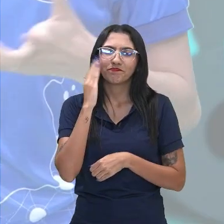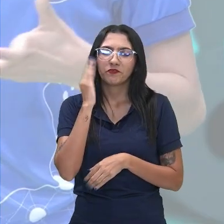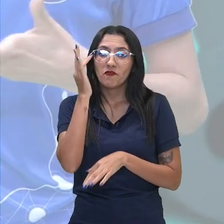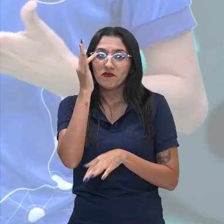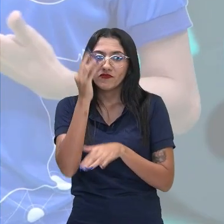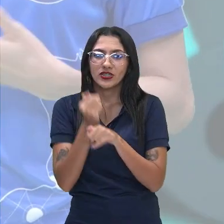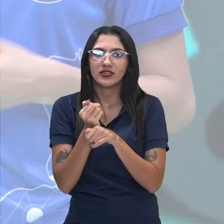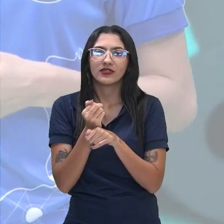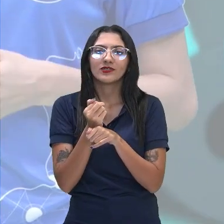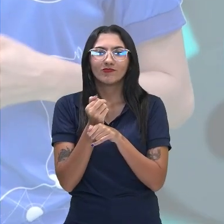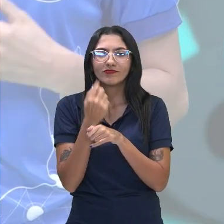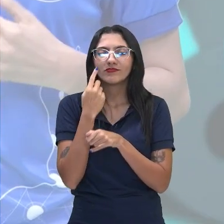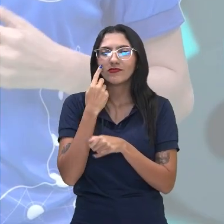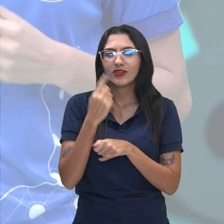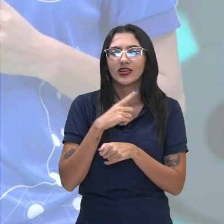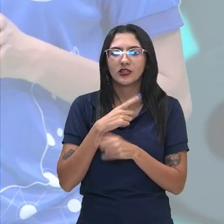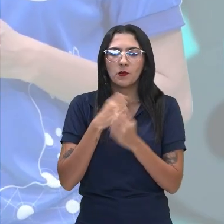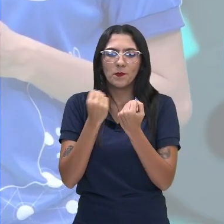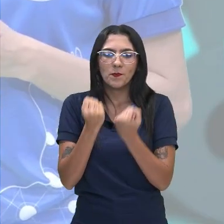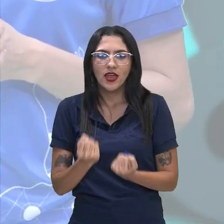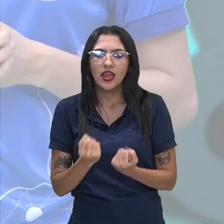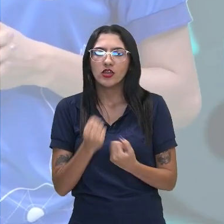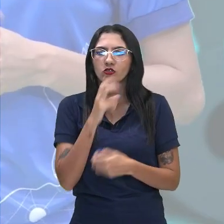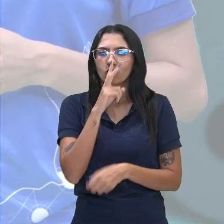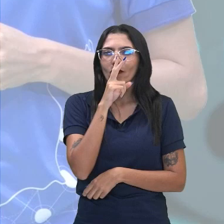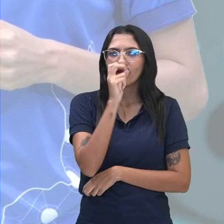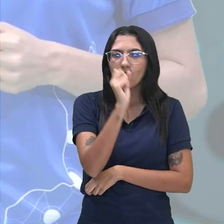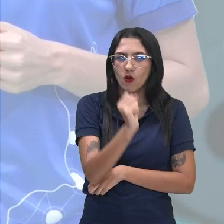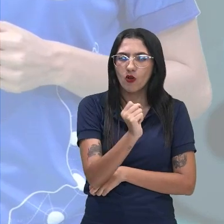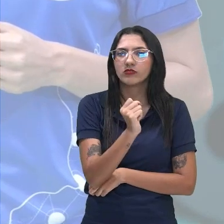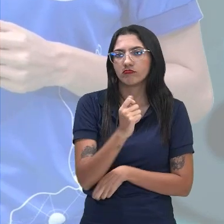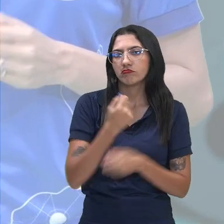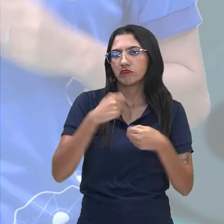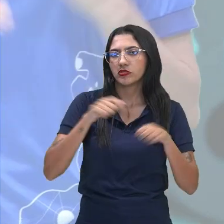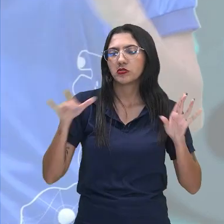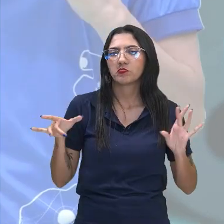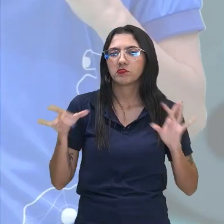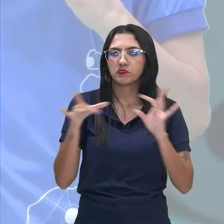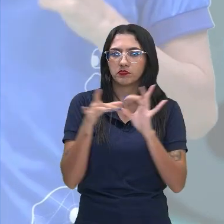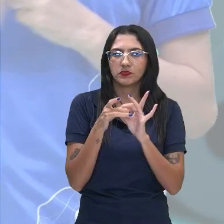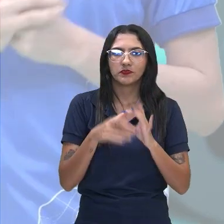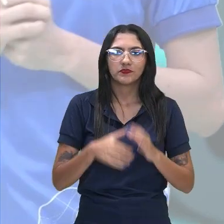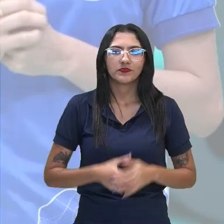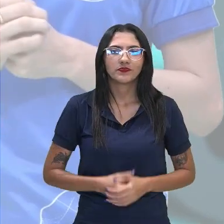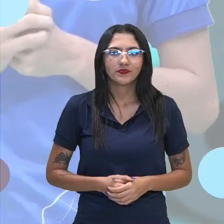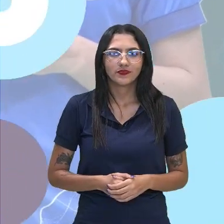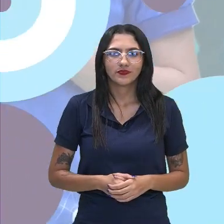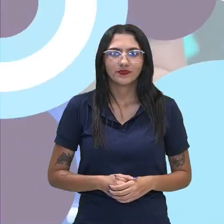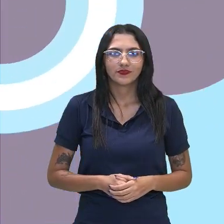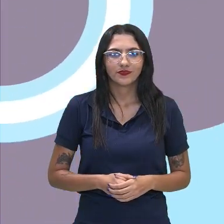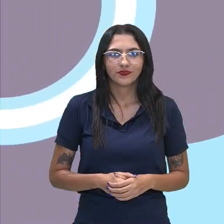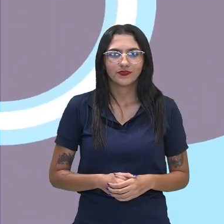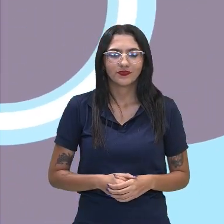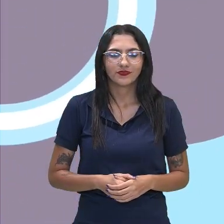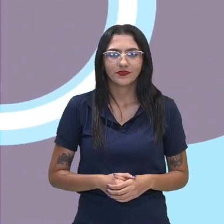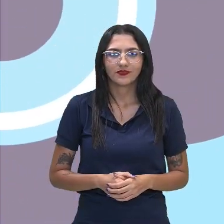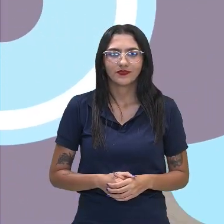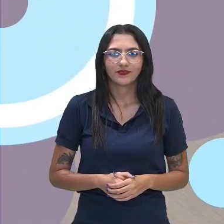só a relação de todas as linguagens juntas. Vamos então avançando.